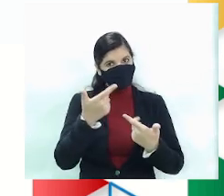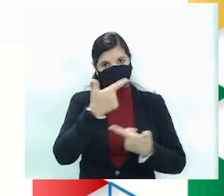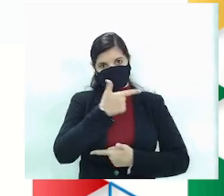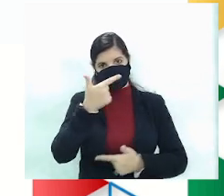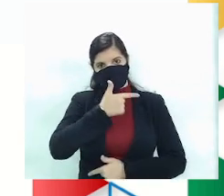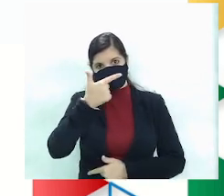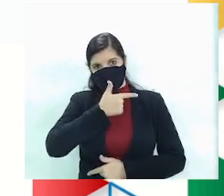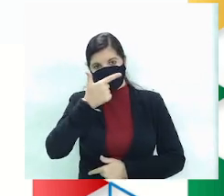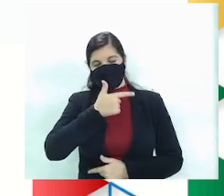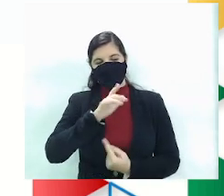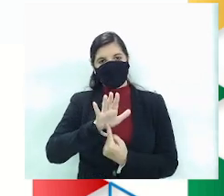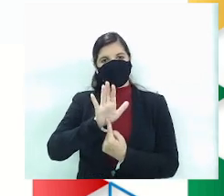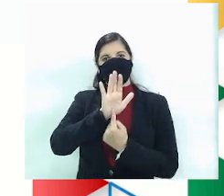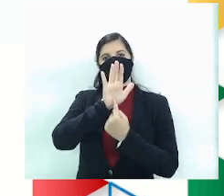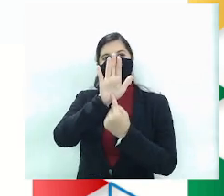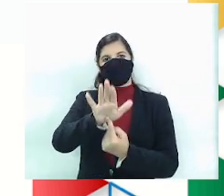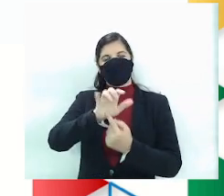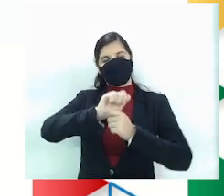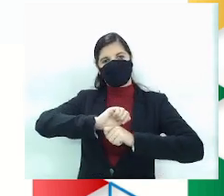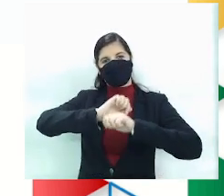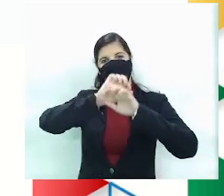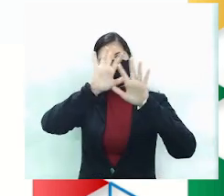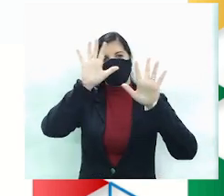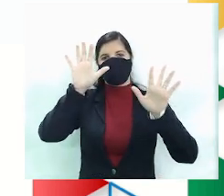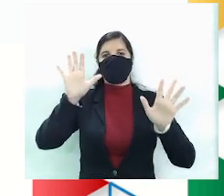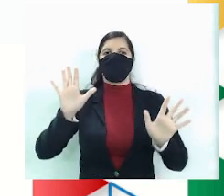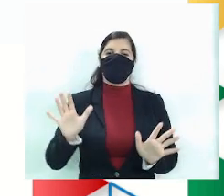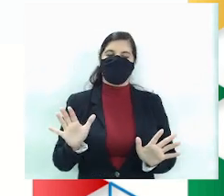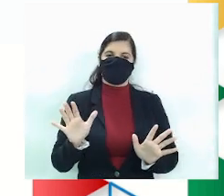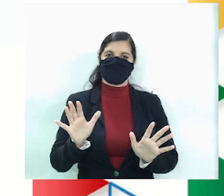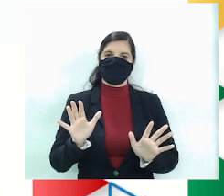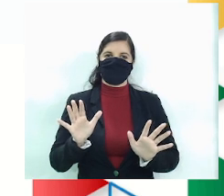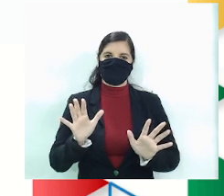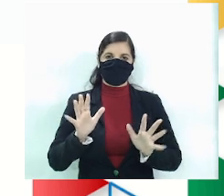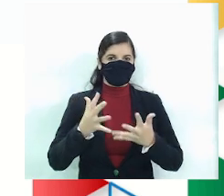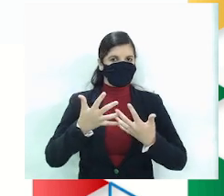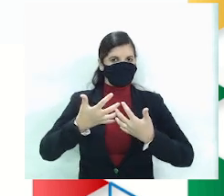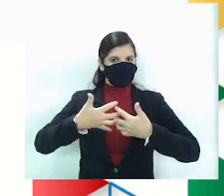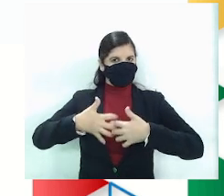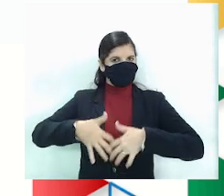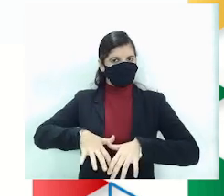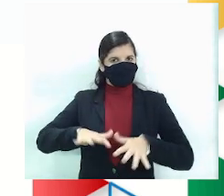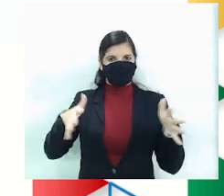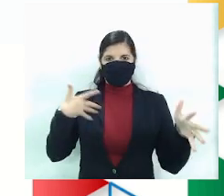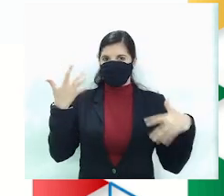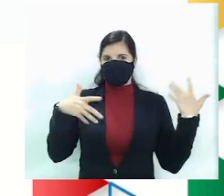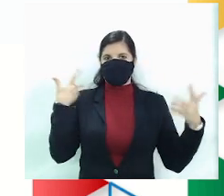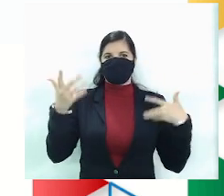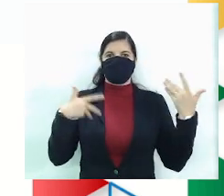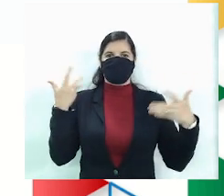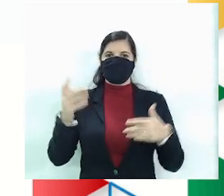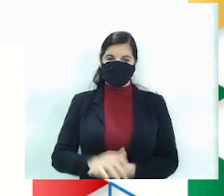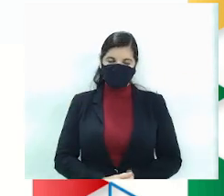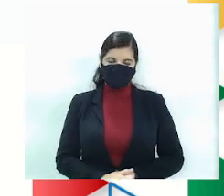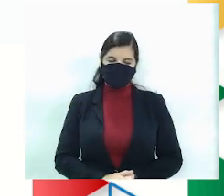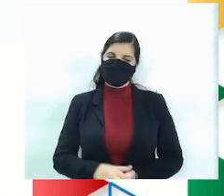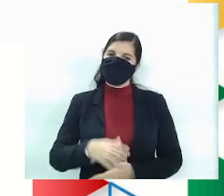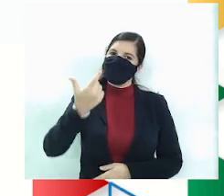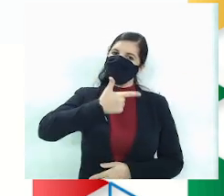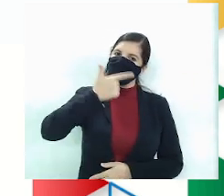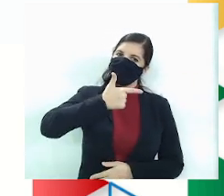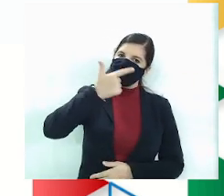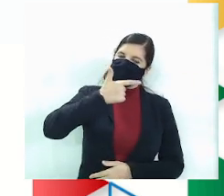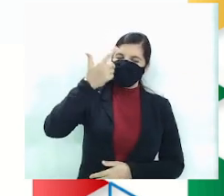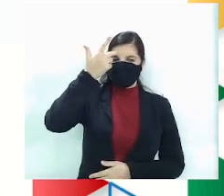rir, a demonstração clara e espontânea de alegria, certo? Então, o riso, ele